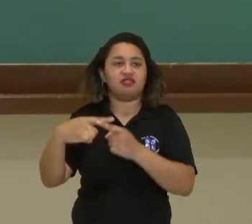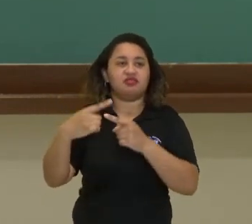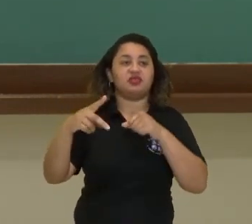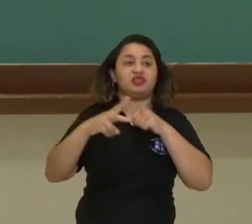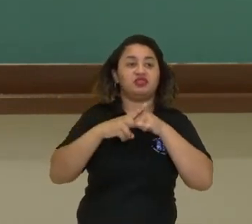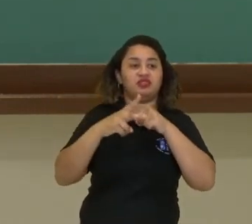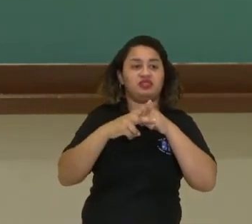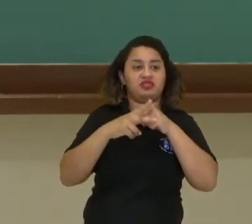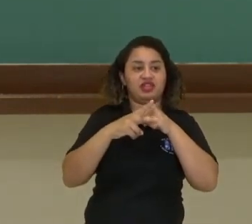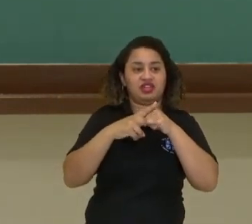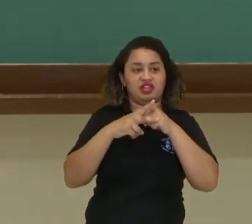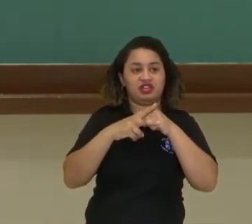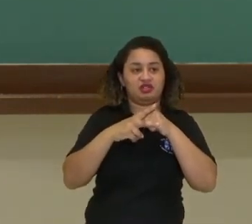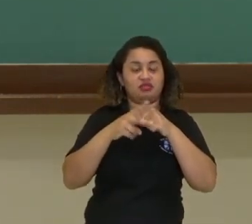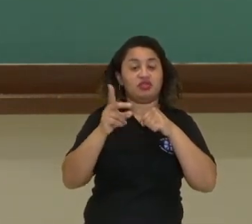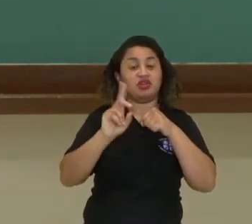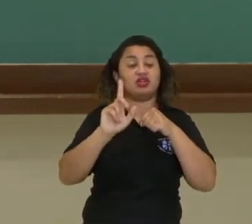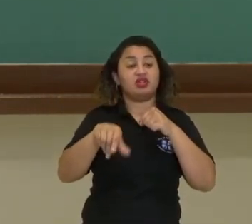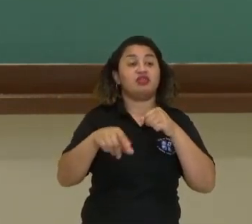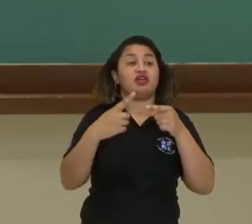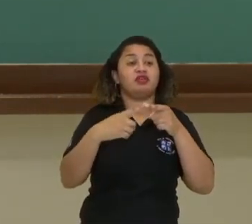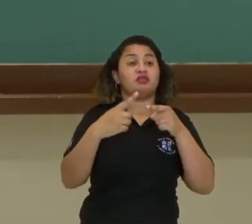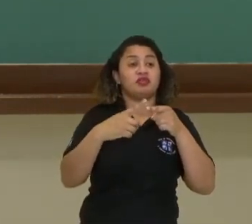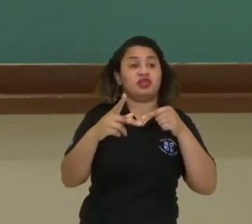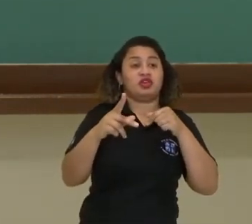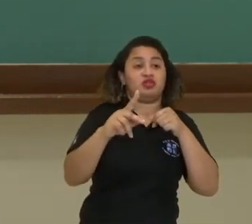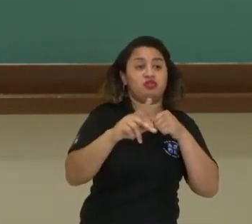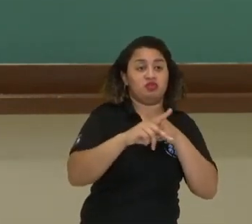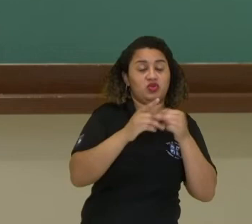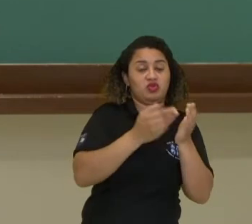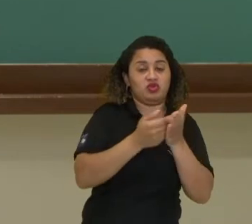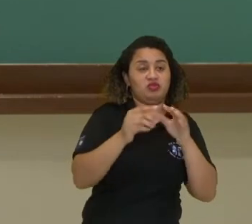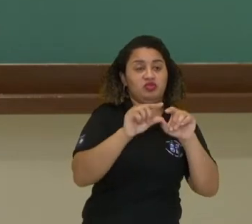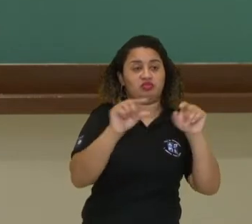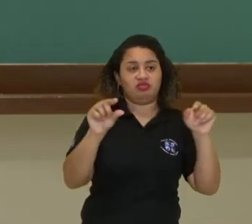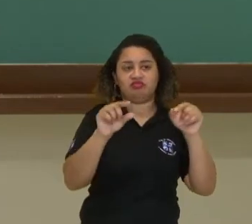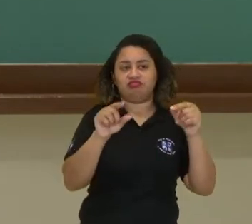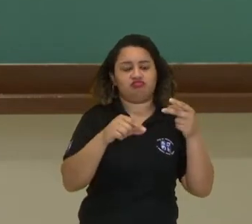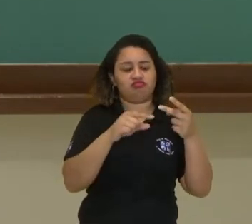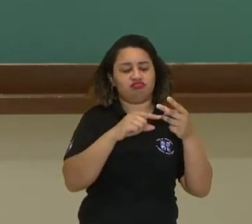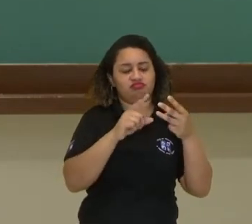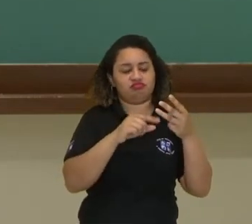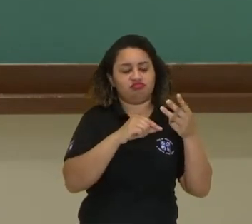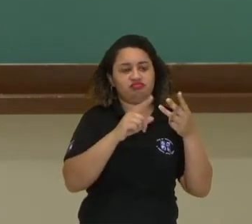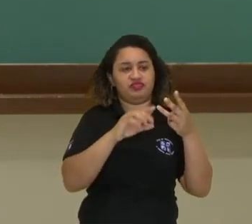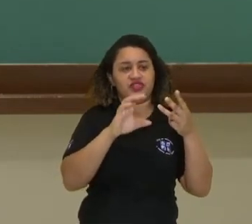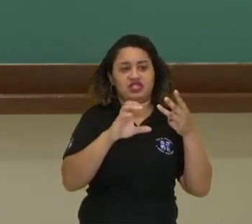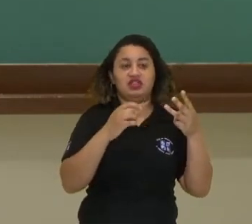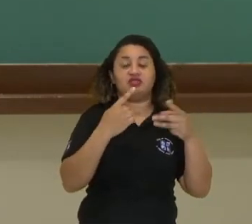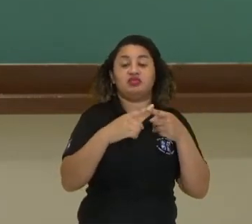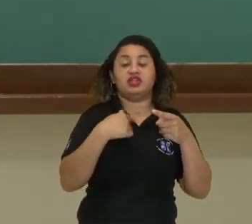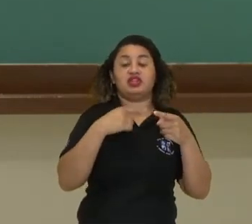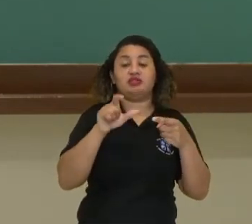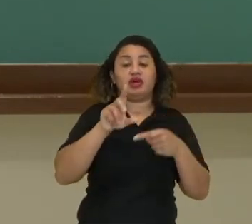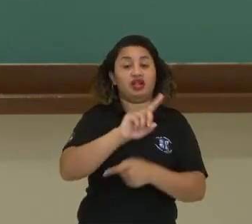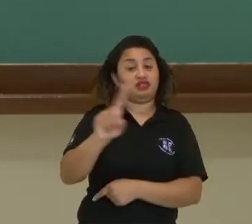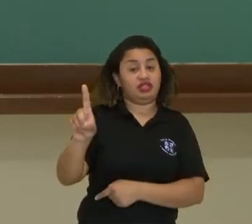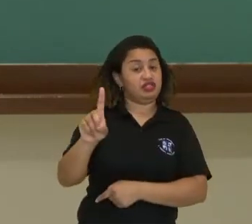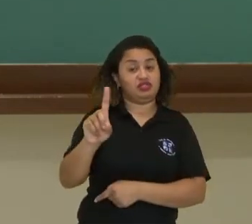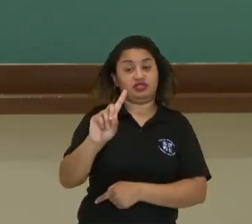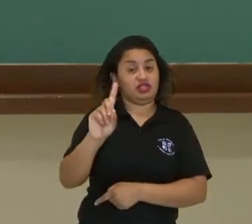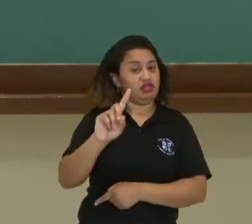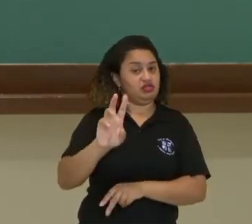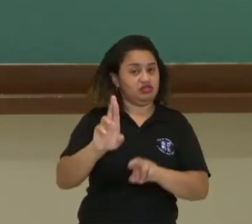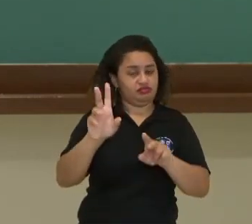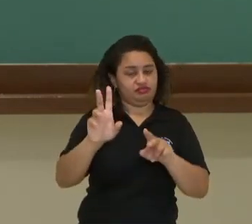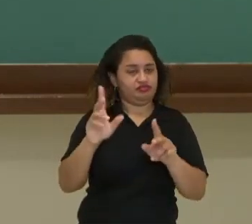pronome inicia a frase que pronome pode conhecer as existe uma palavra negativa não se fosse a palavra negativa ele atrairia para perto seria